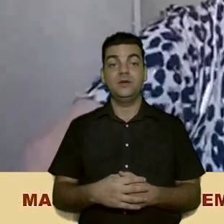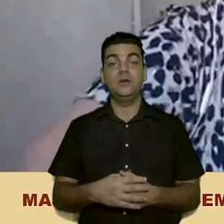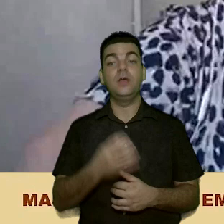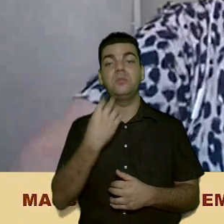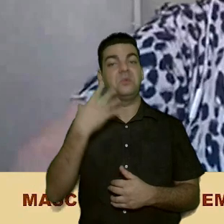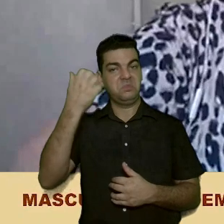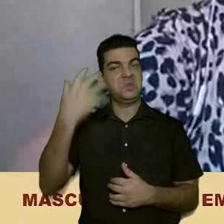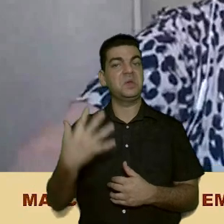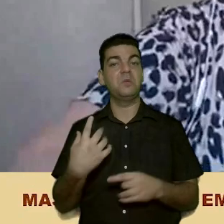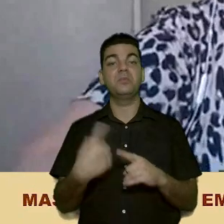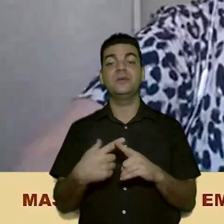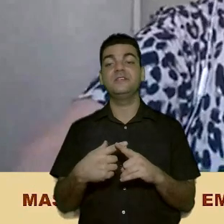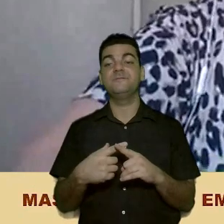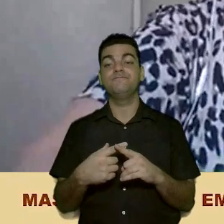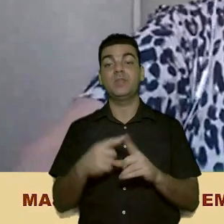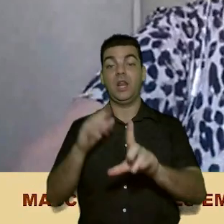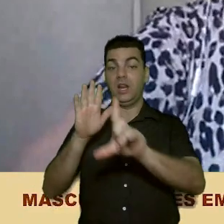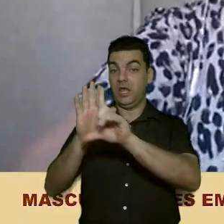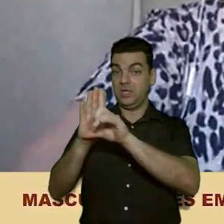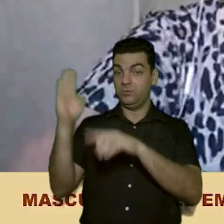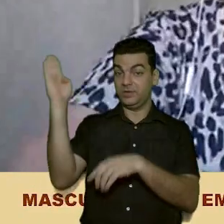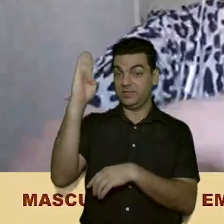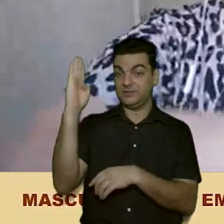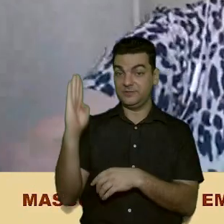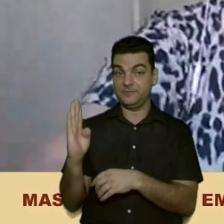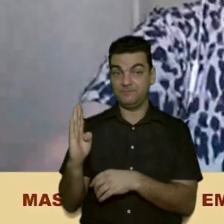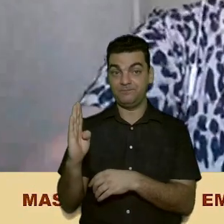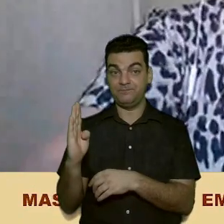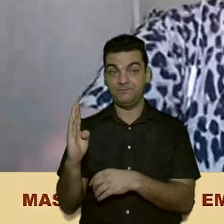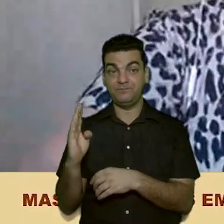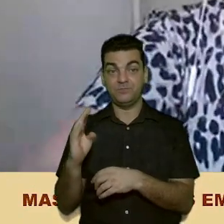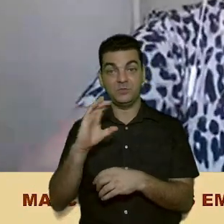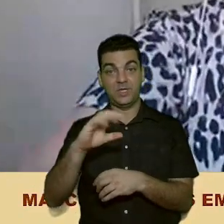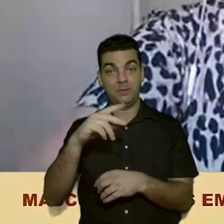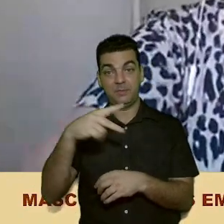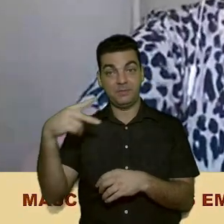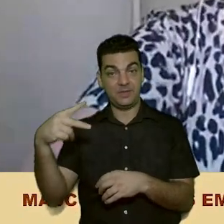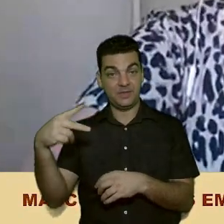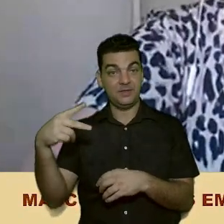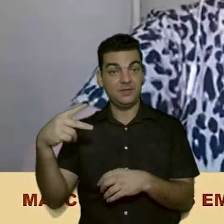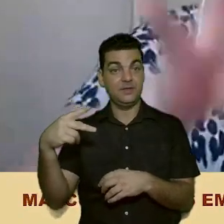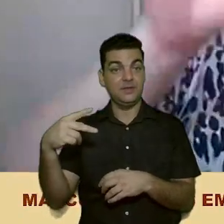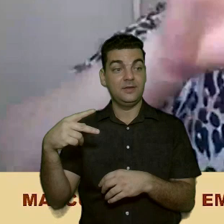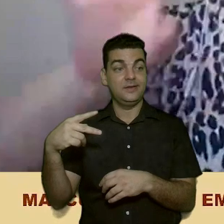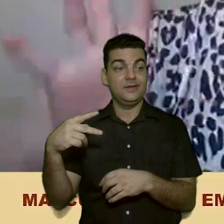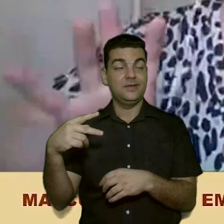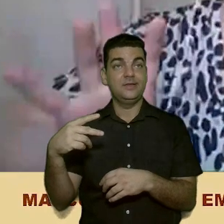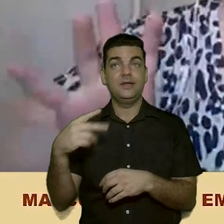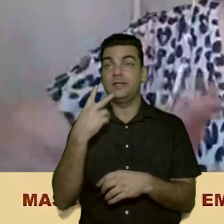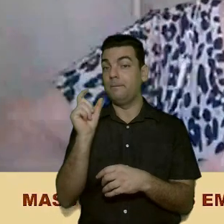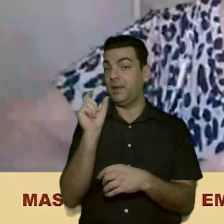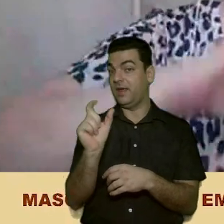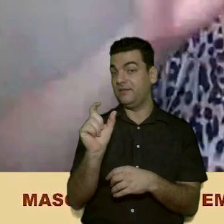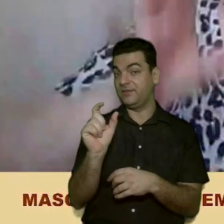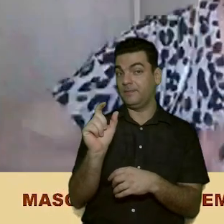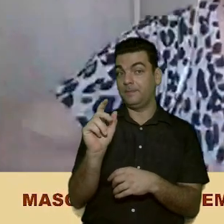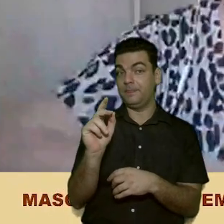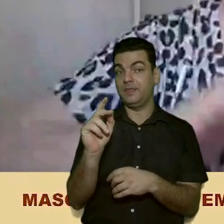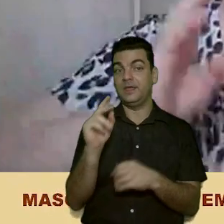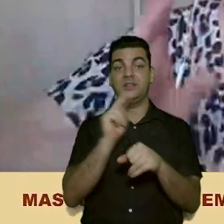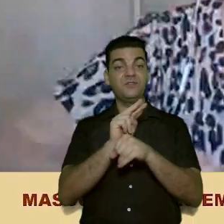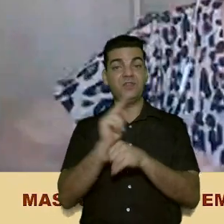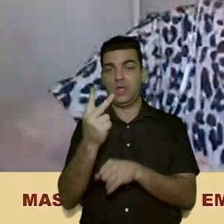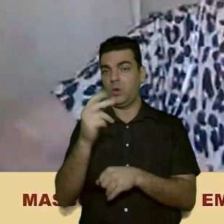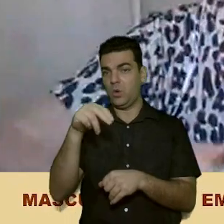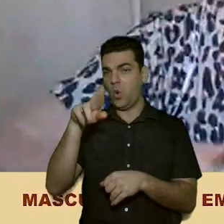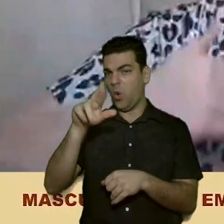pergunta e sem dúvida, né, essa tese é legal de contar. Na lei brasileira, né, no Código Penal, no